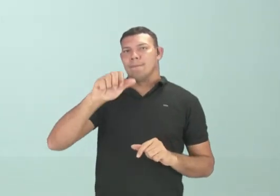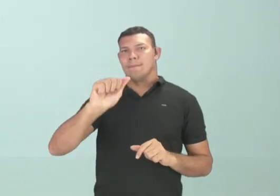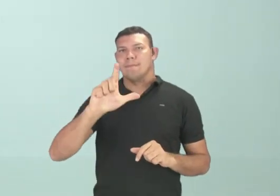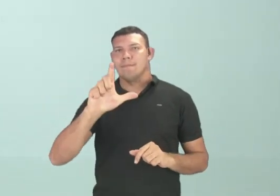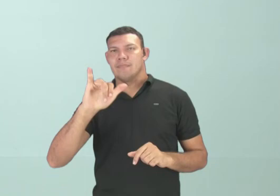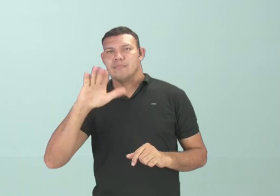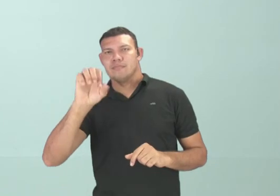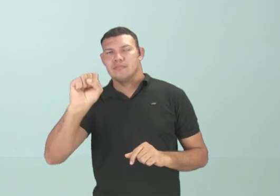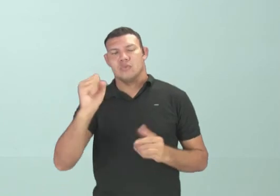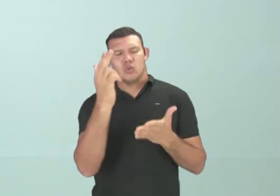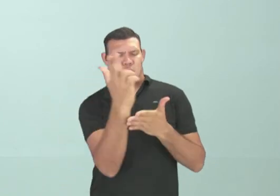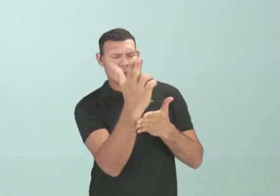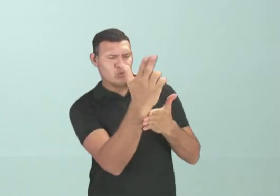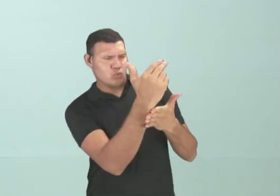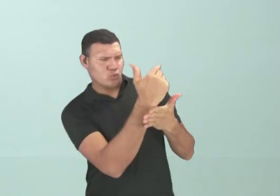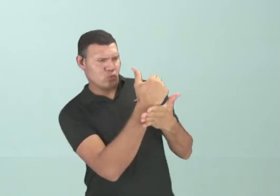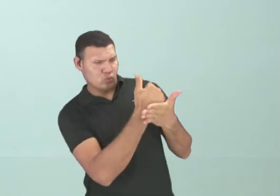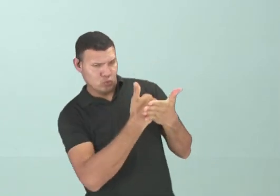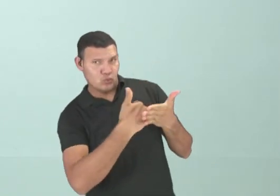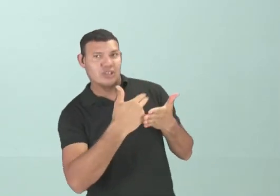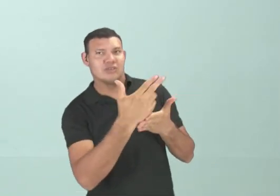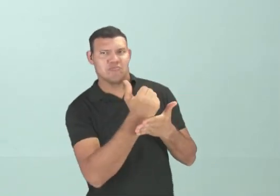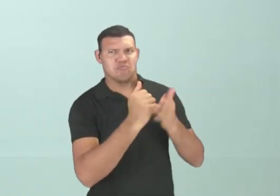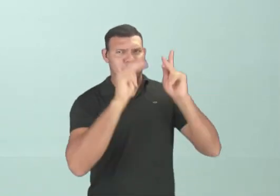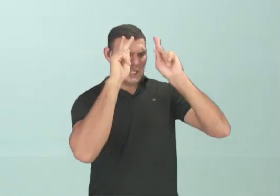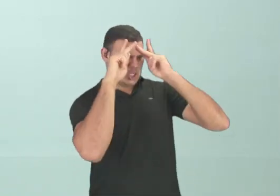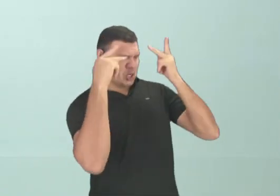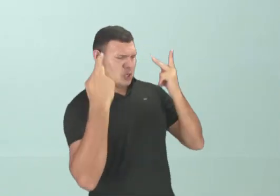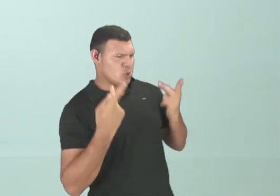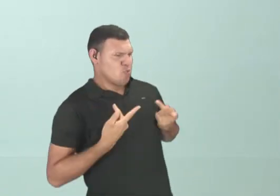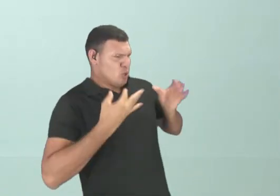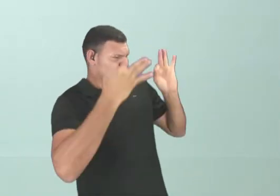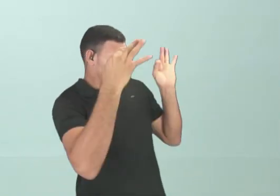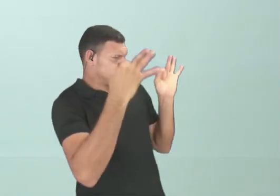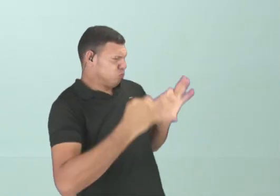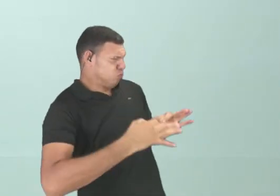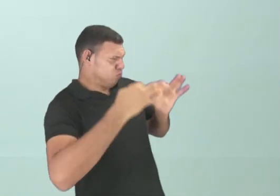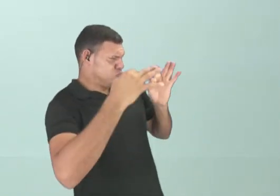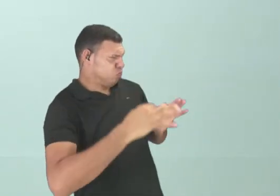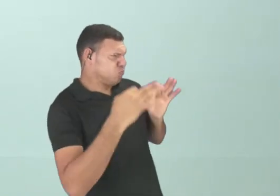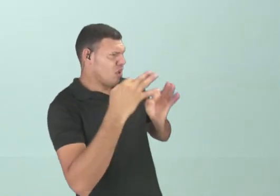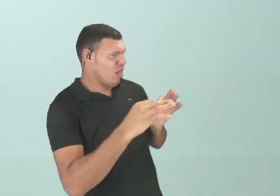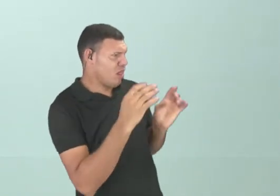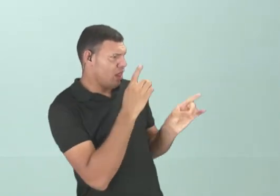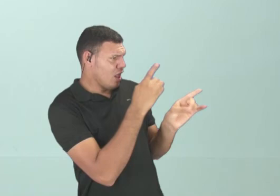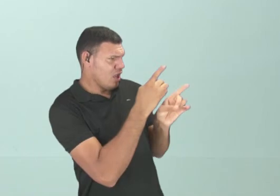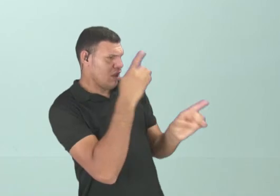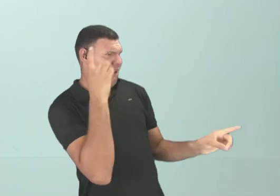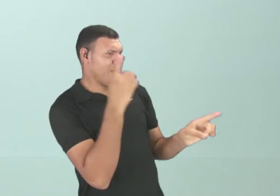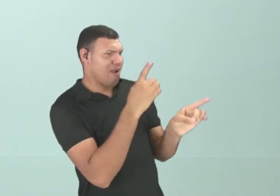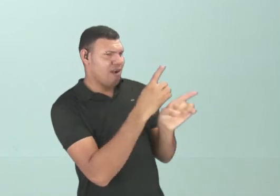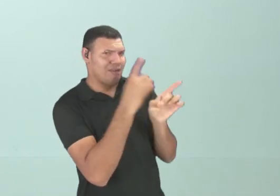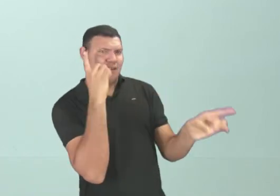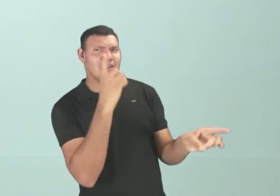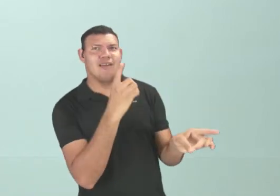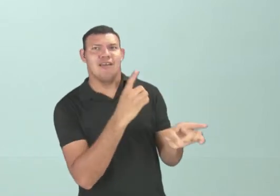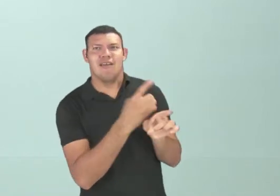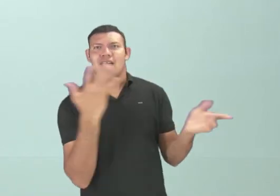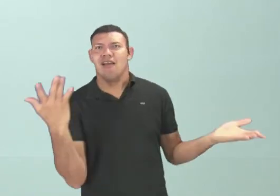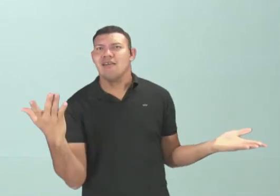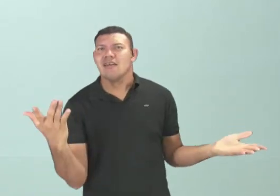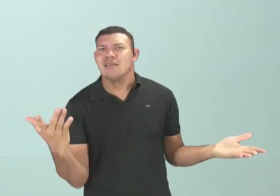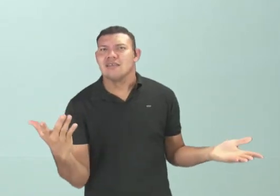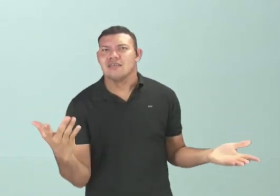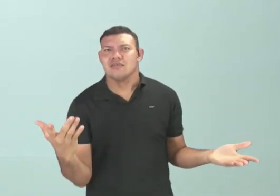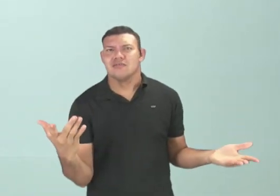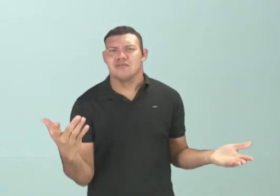porque ele desenhava a parte humana tão perfeitamente que ele foi descobrindo coisas que,